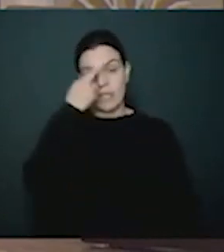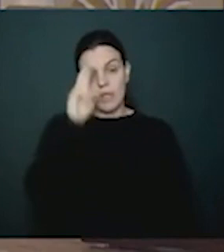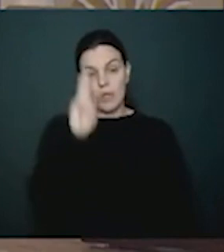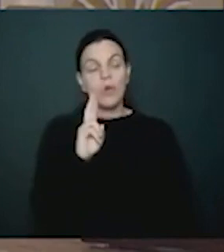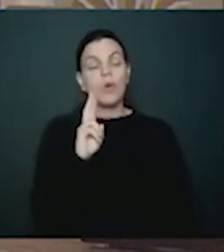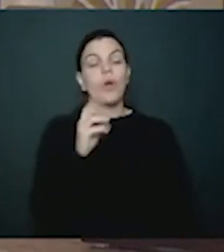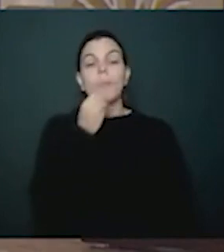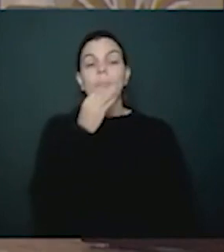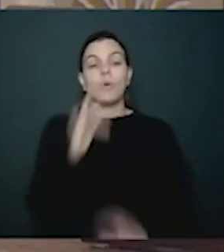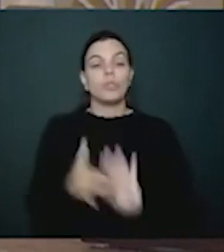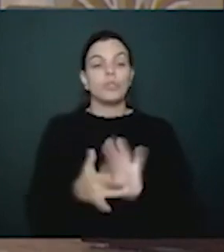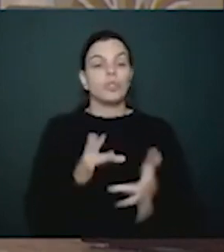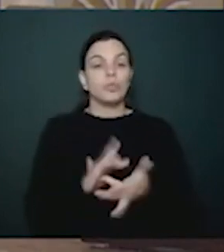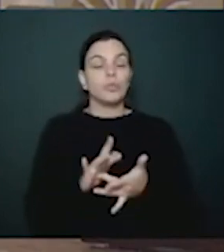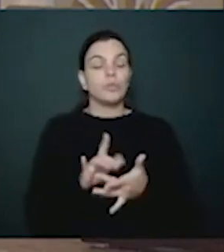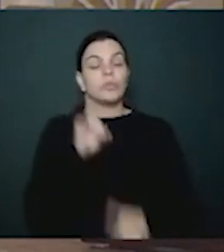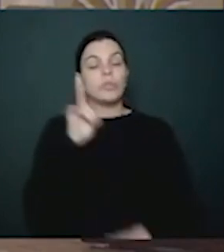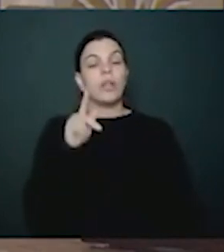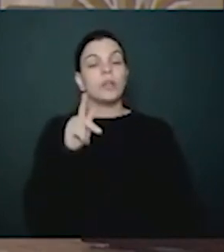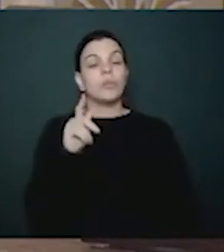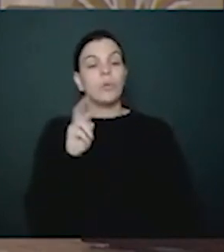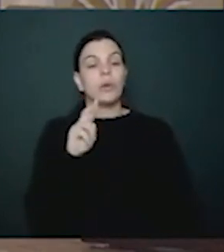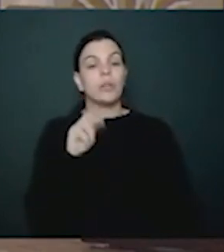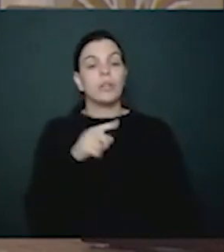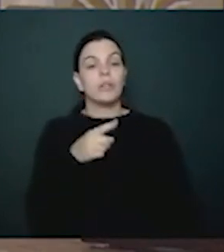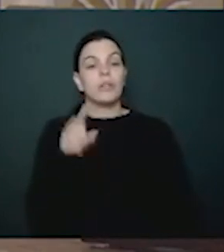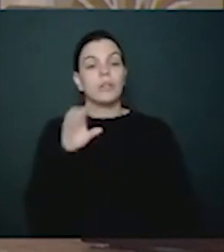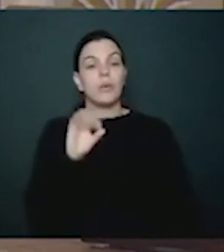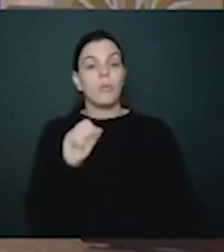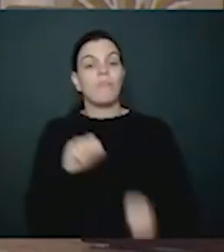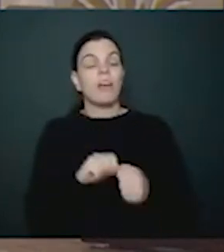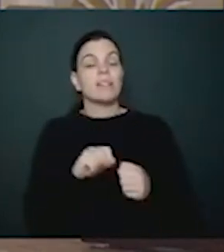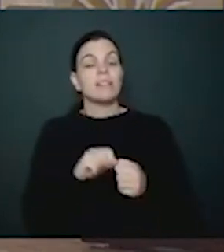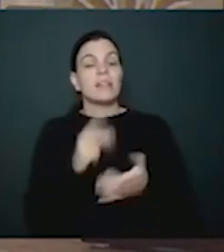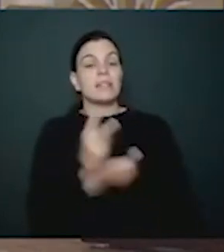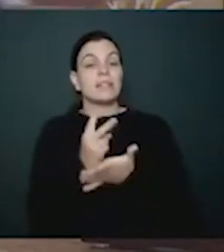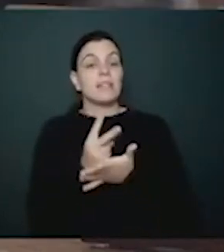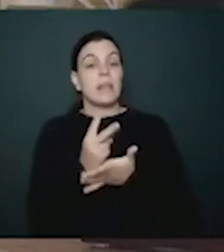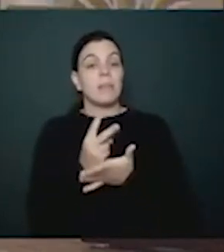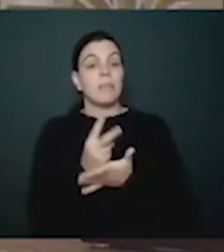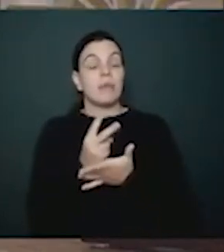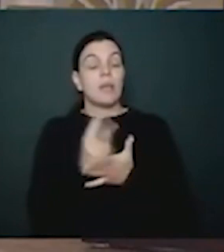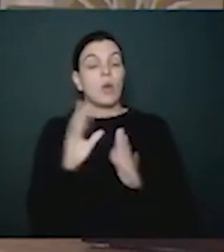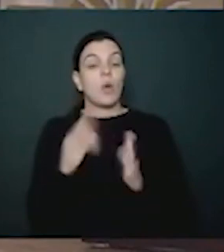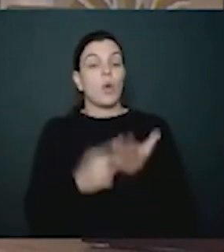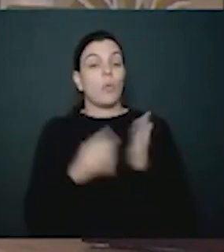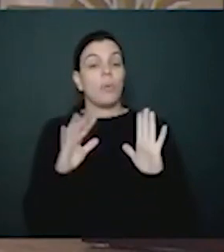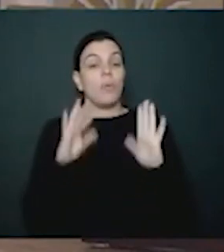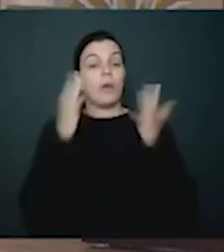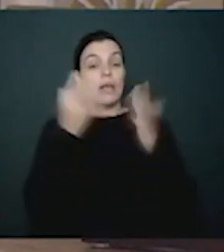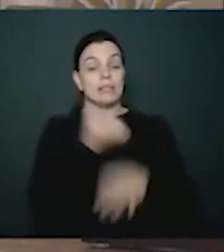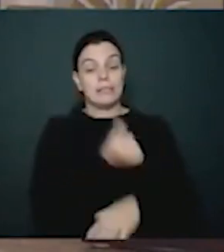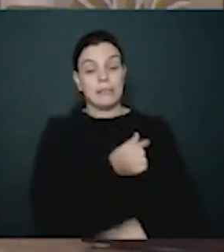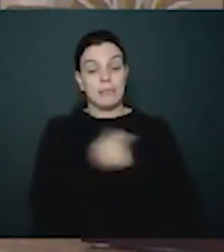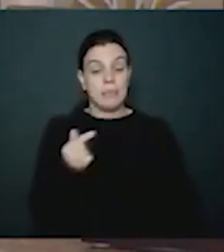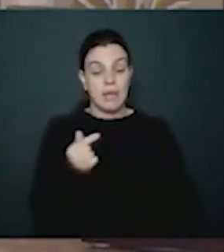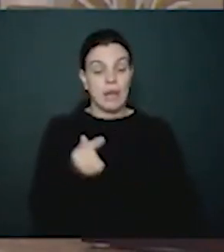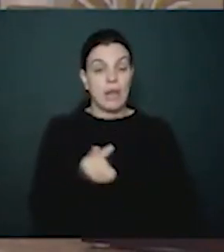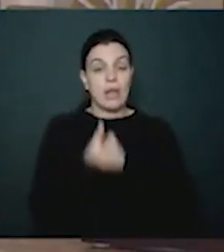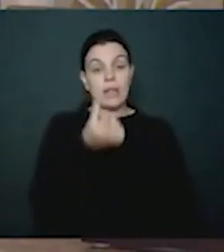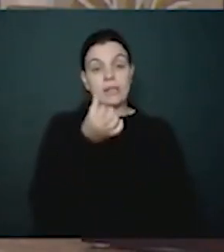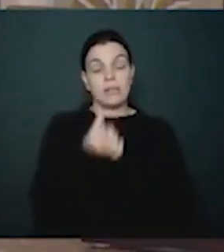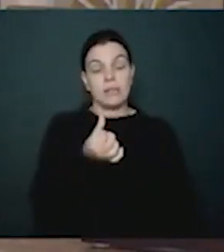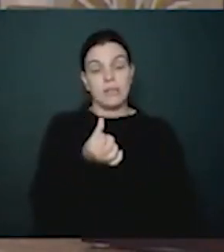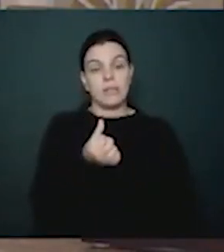ser comemorada anualmente na semana do dia 6 de agosto. Então, o artigo 1º diz que fica instituído